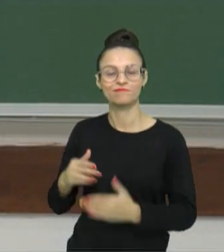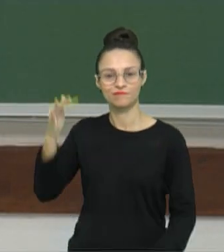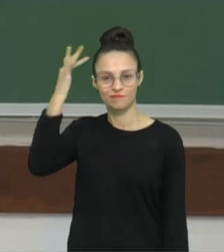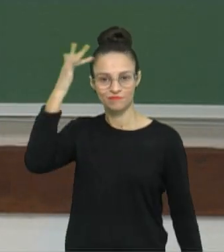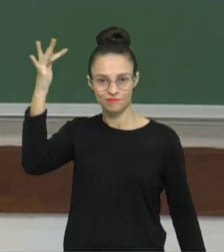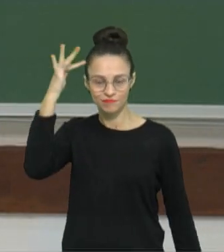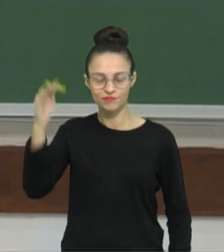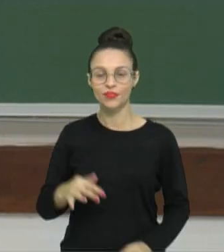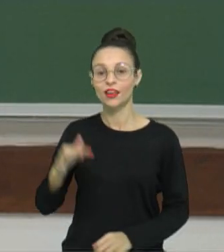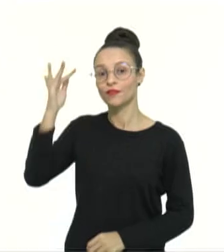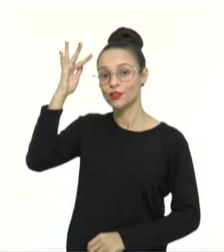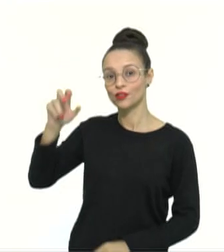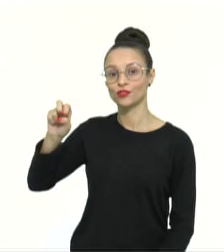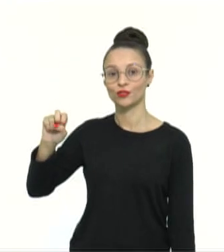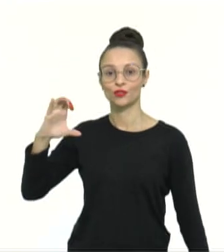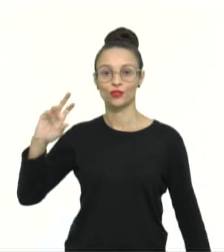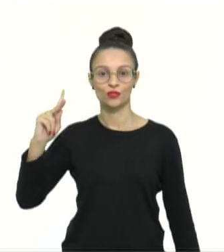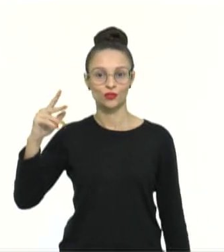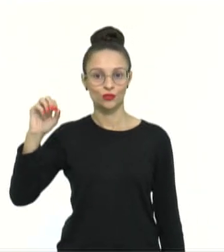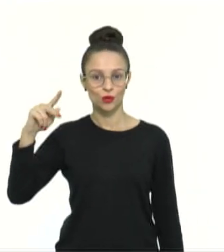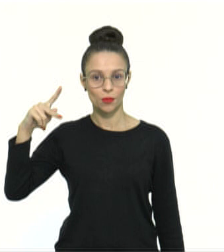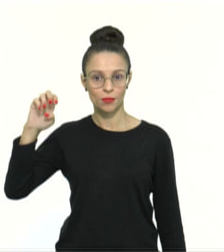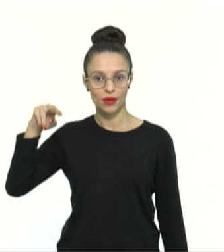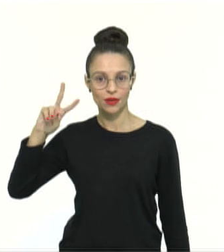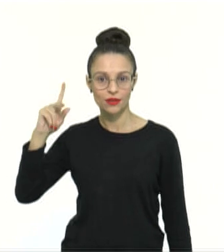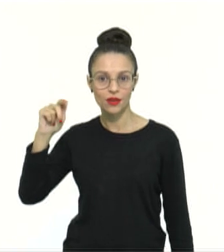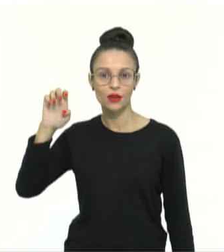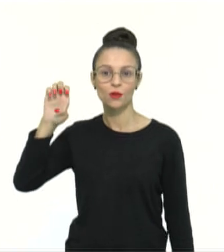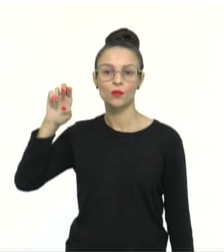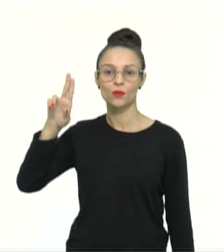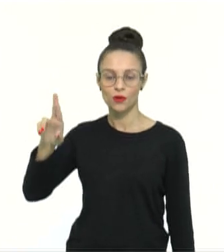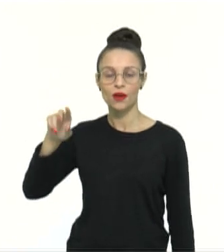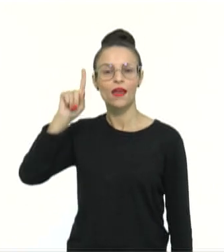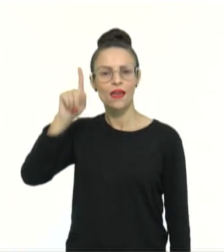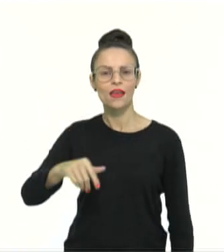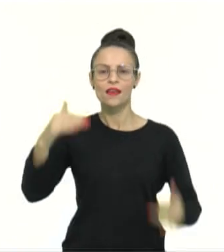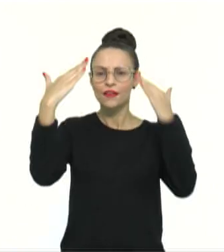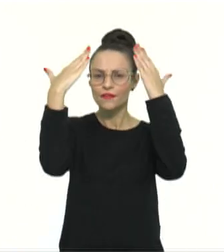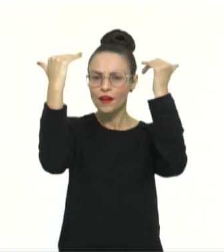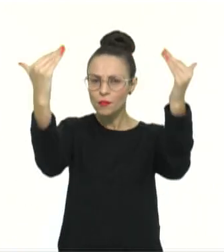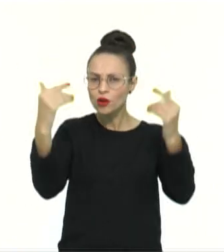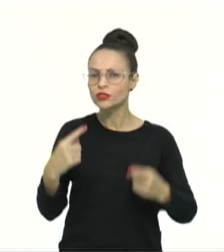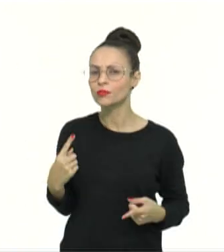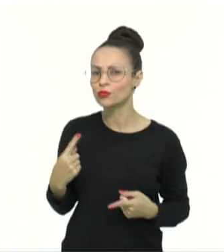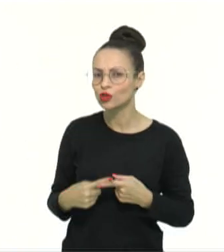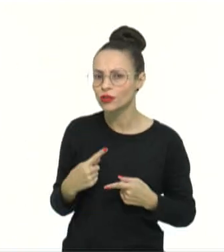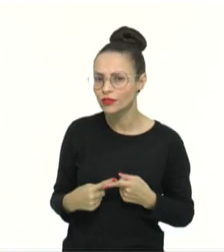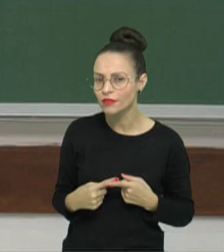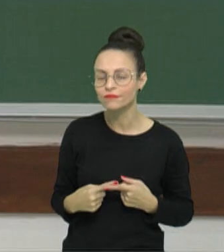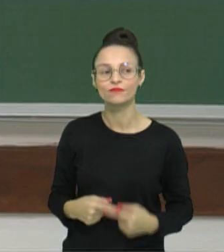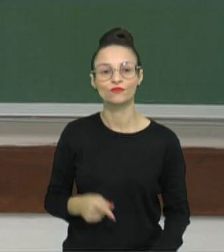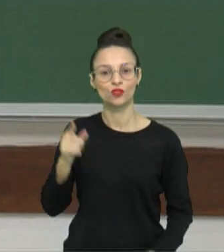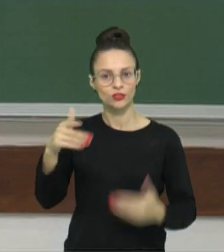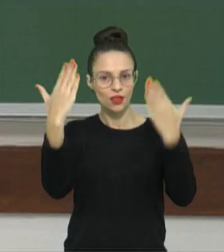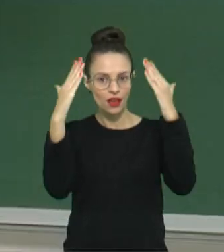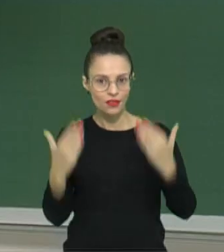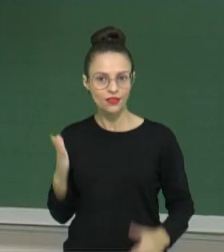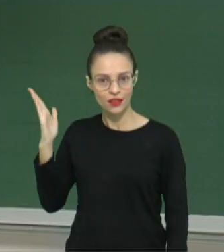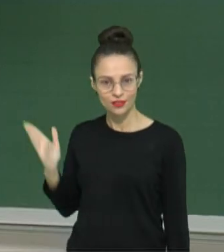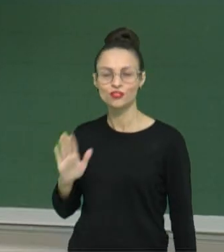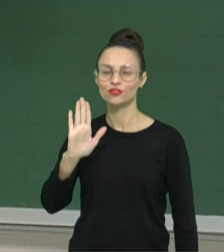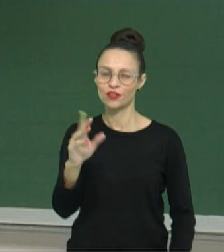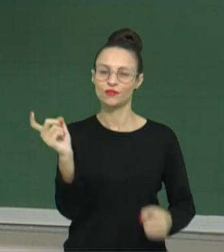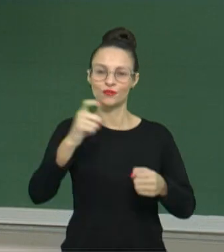filosofia. A filosofia de Schopenhauer é famosa por seu teor. Você analisa as alternativas e nós voltamos